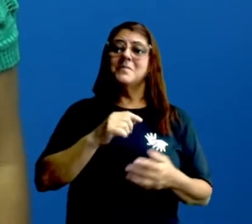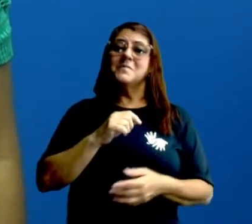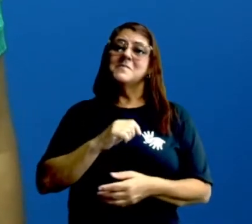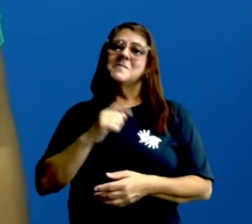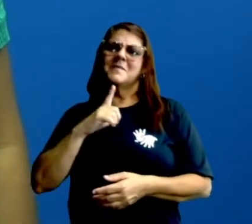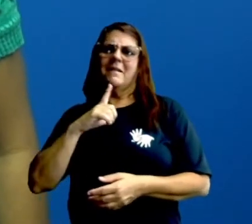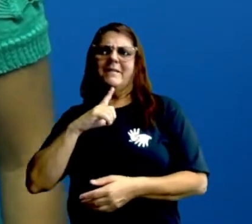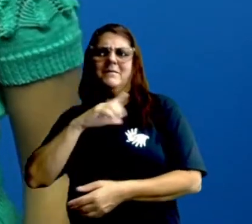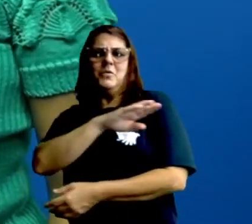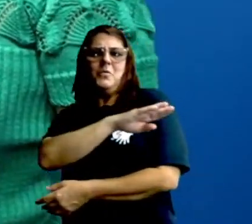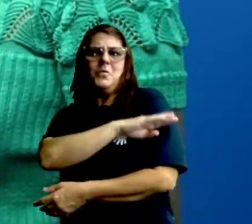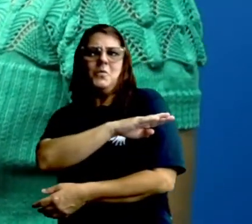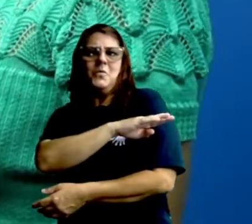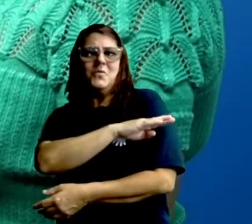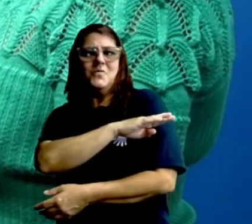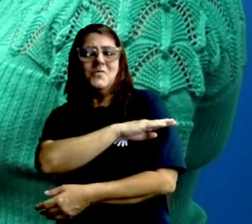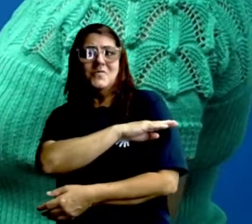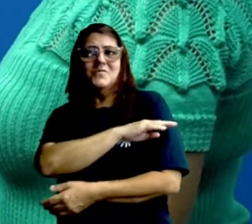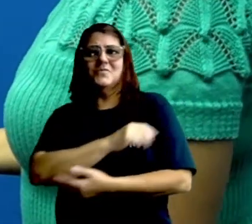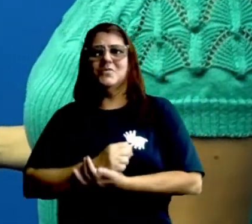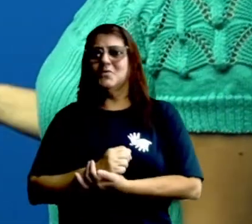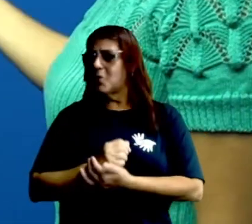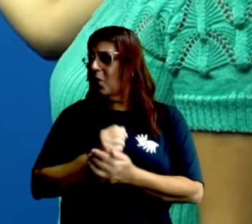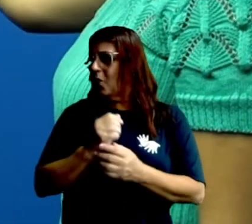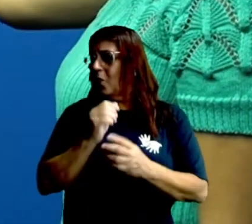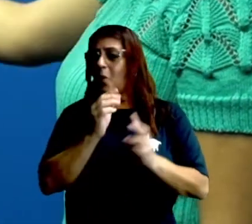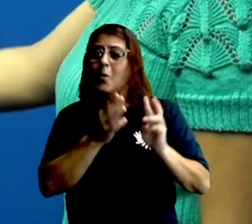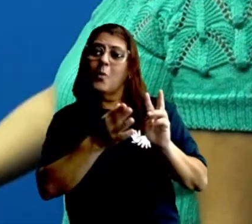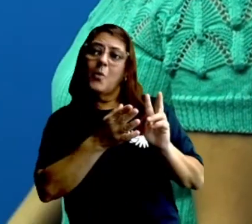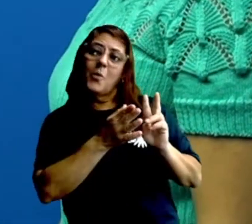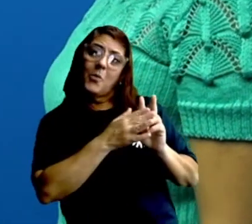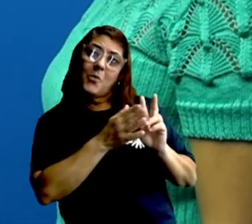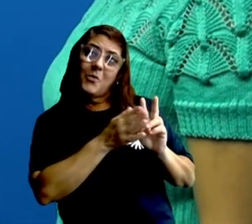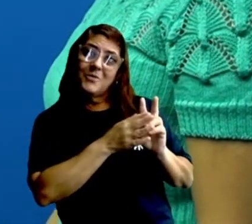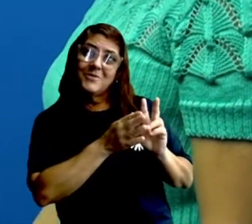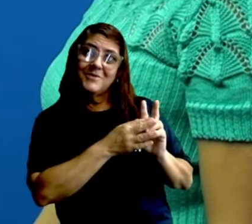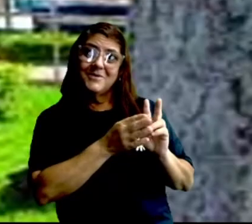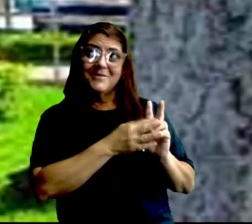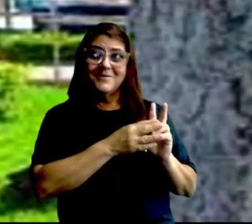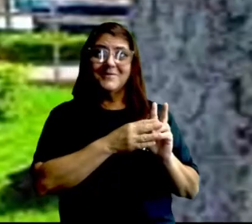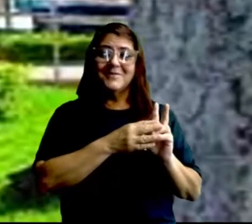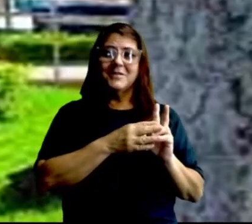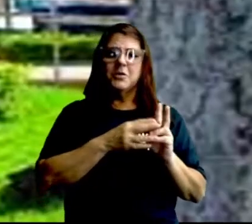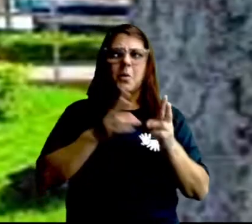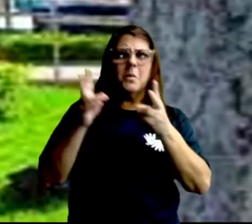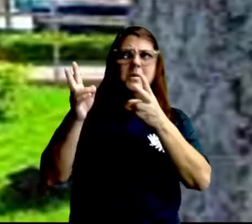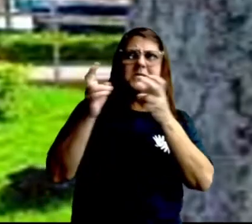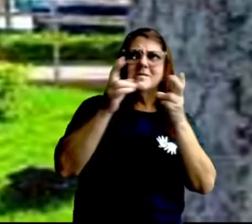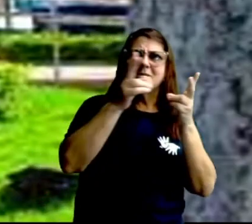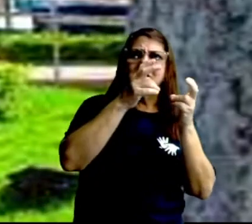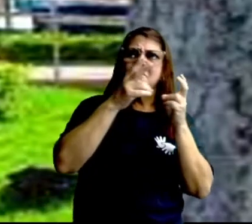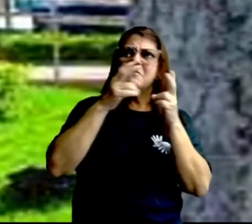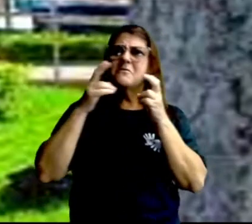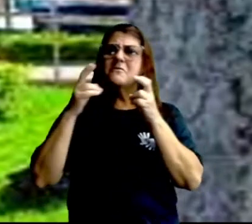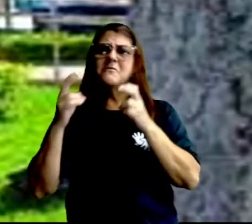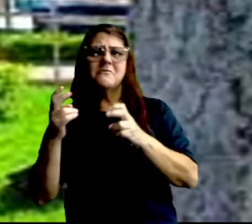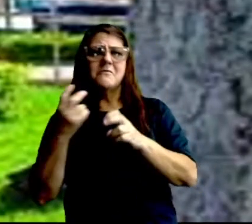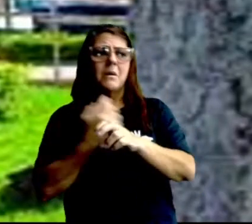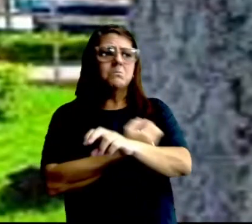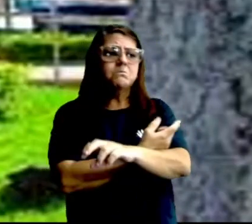em Vitória de Santo Antão e aí a gente já começa a perceber também um pouquinho da nossa paisagem um pouquinho da nossa